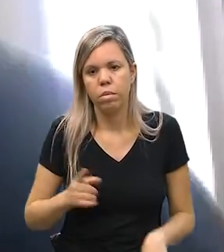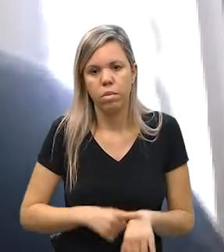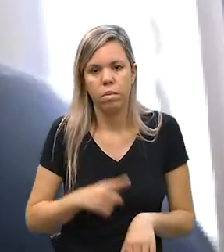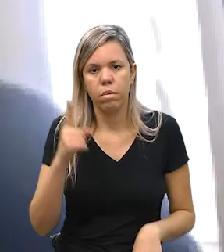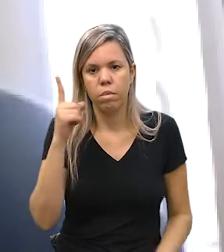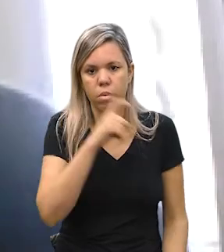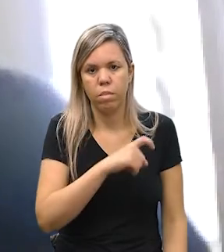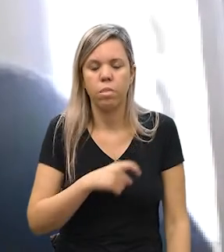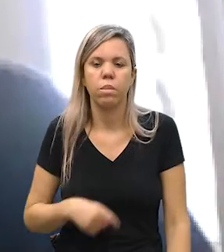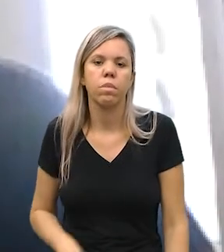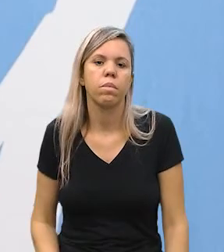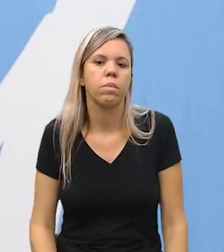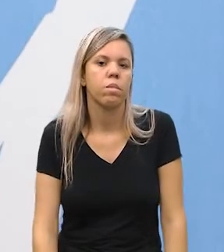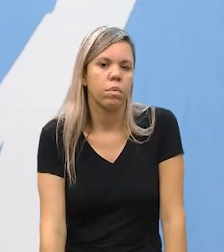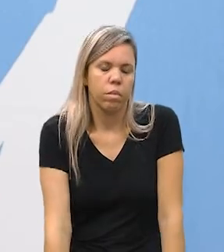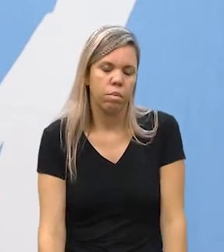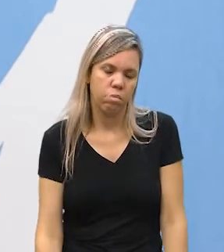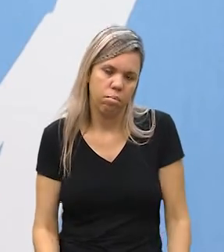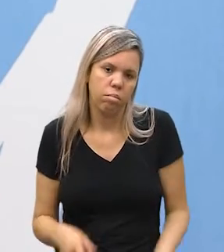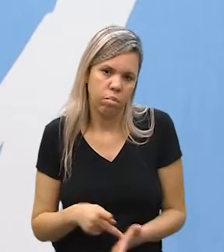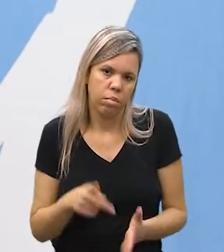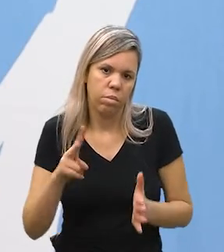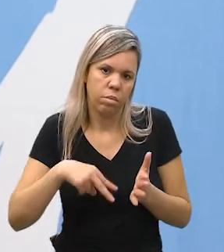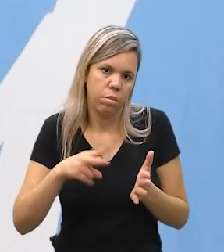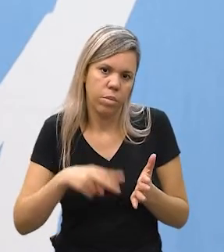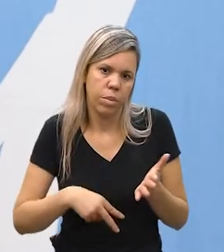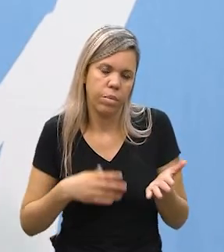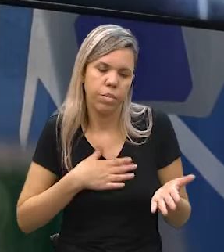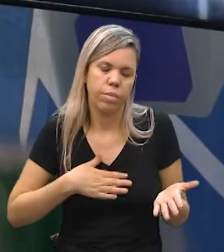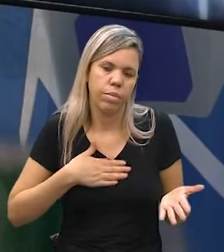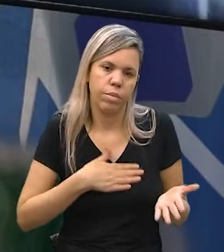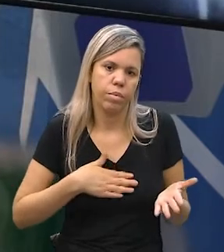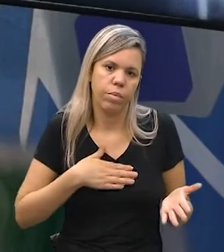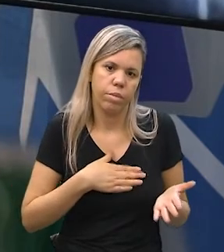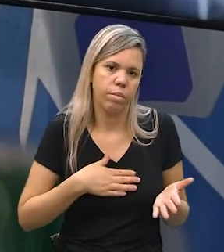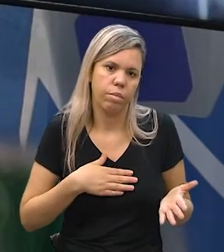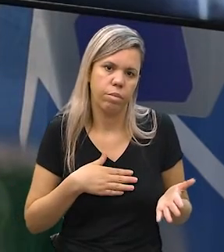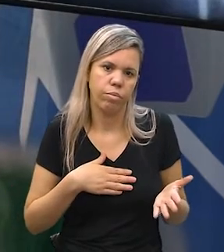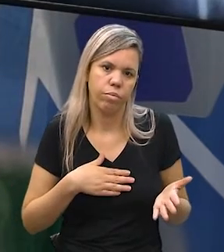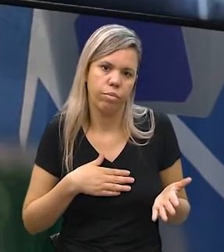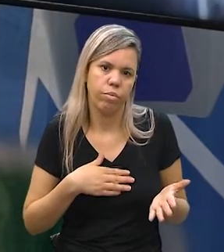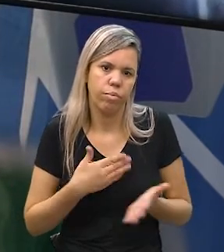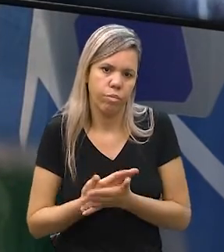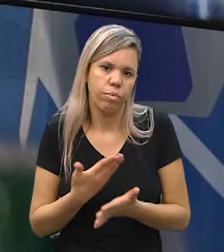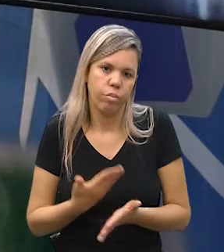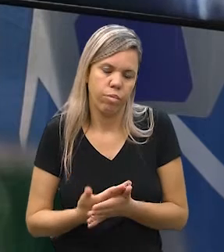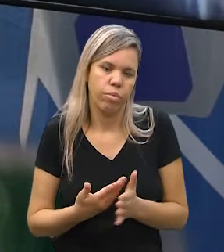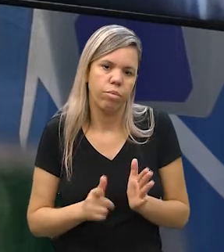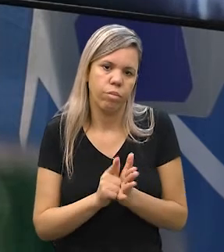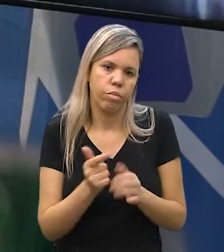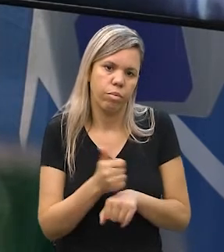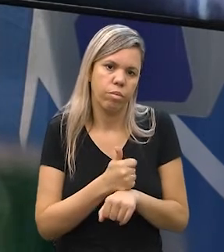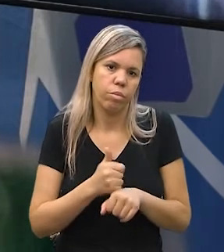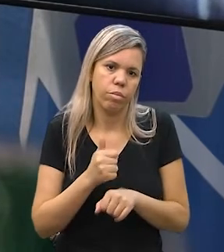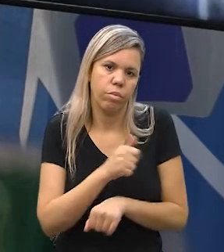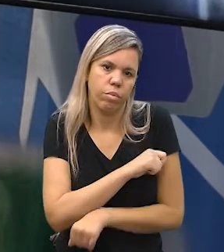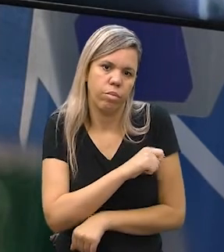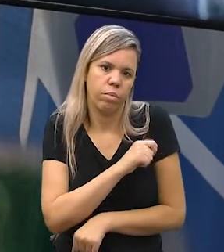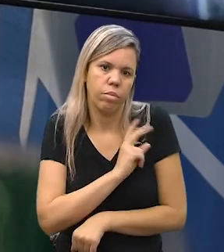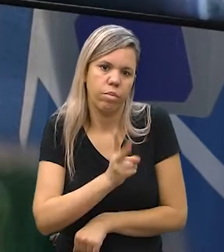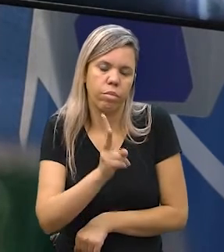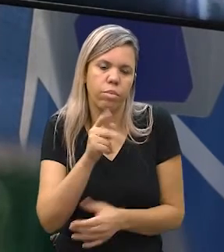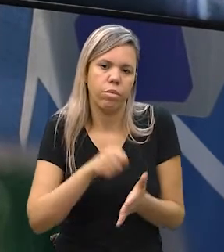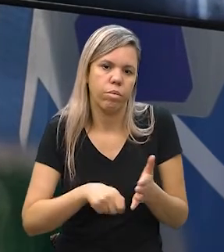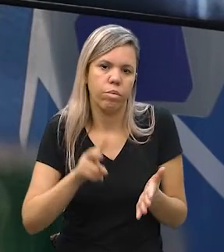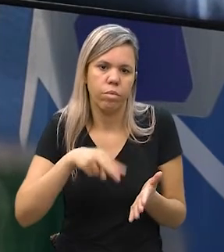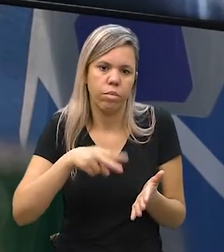tão difícil aqui. É isso mesmo, e uma leitura gostosa, agradável e também uma aula de jornalismo para os estudantes que estão sempre aí